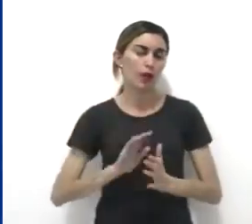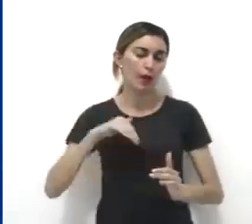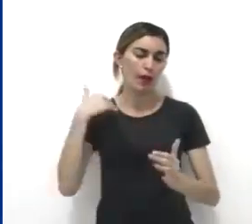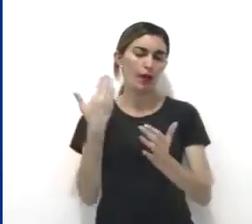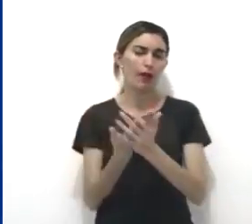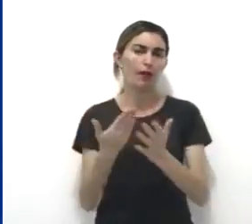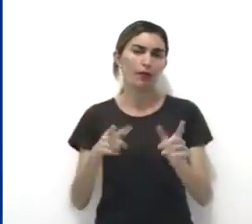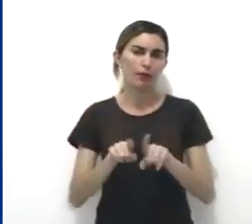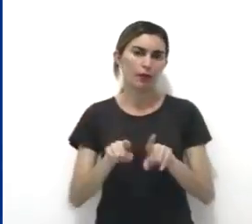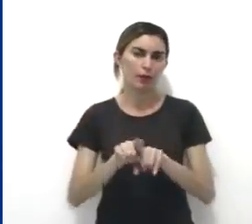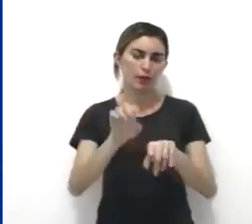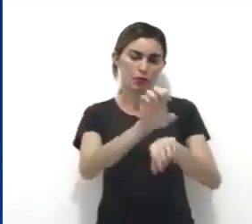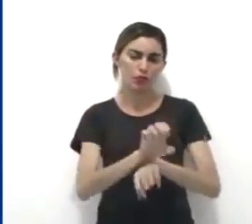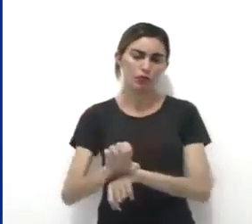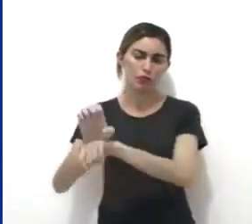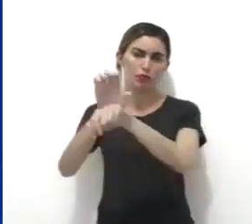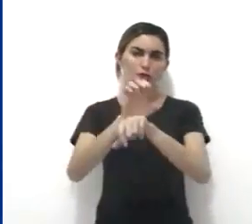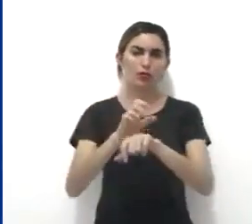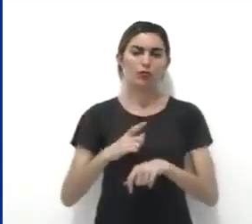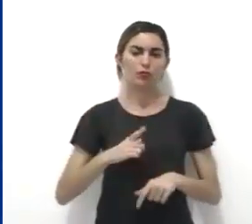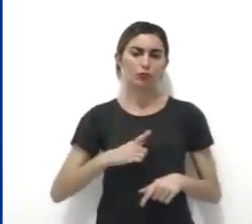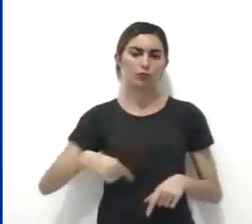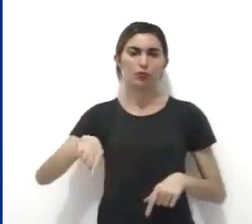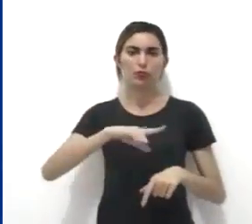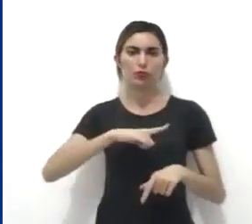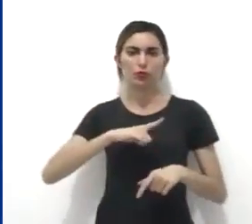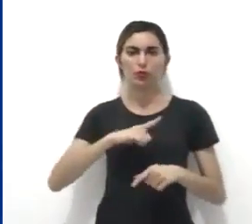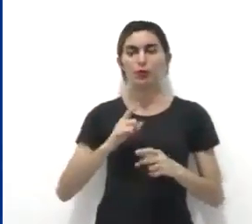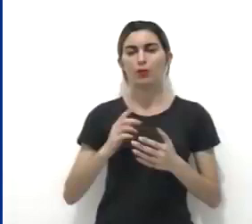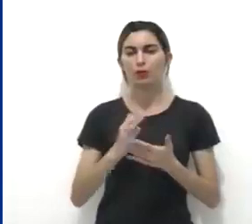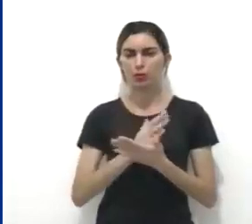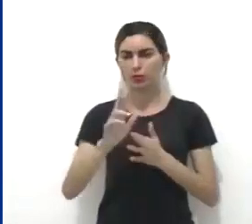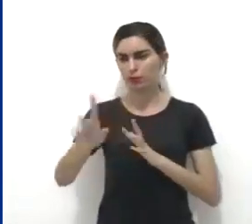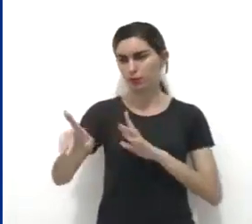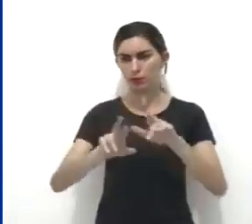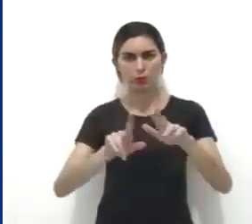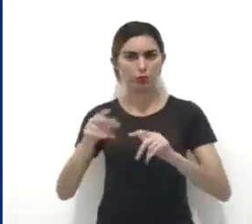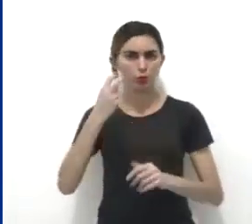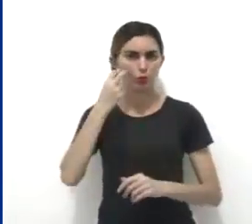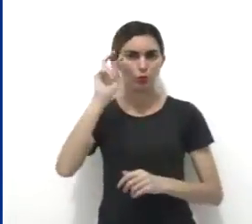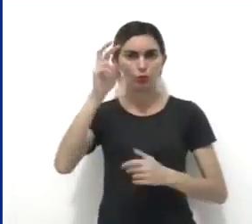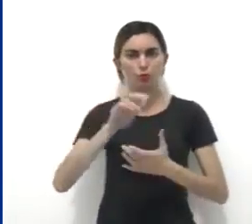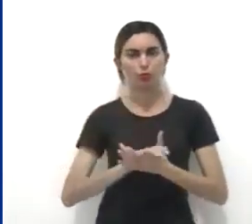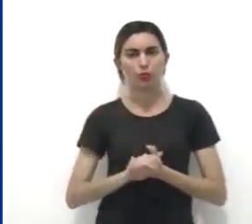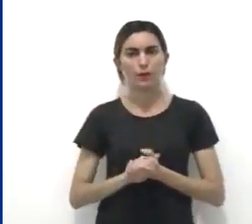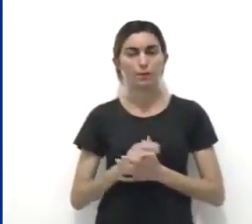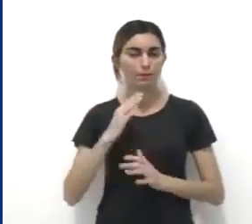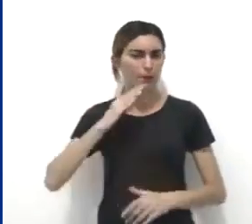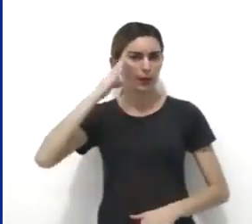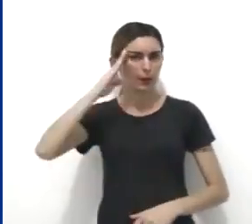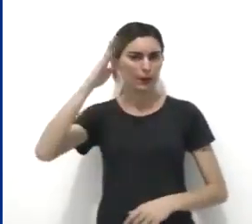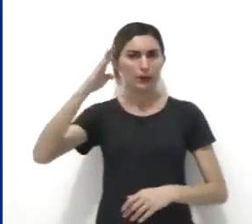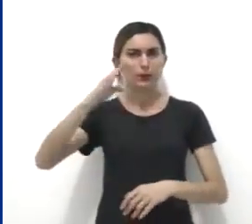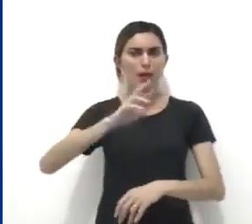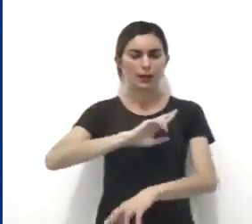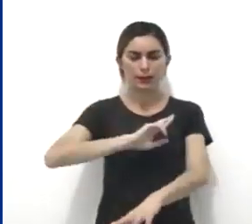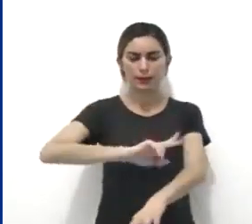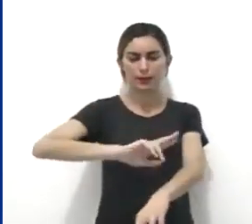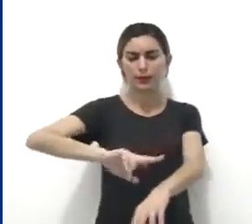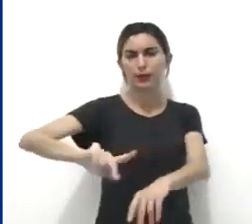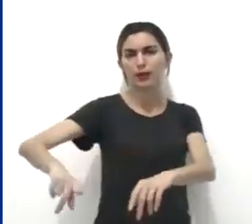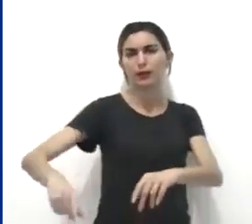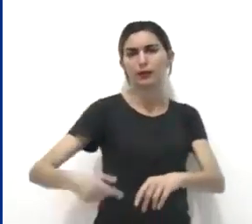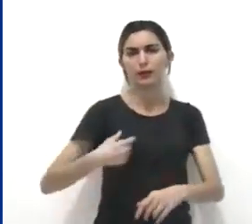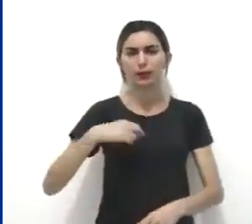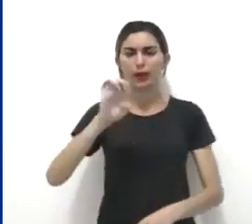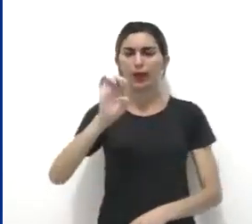e até mesmo entre os estados nós podemos ter essas distinções culturais. As principais etnias que